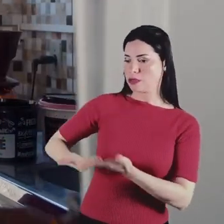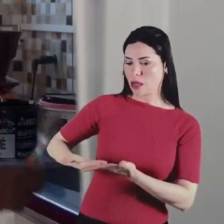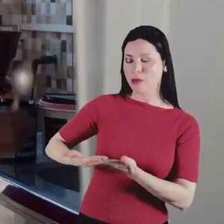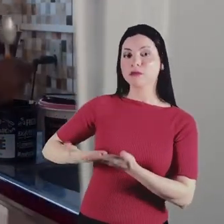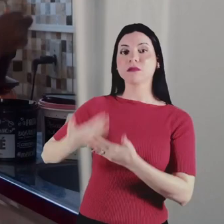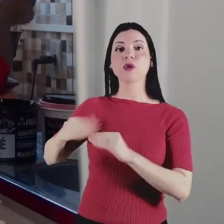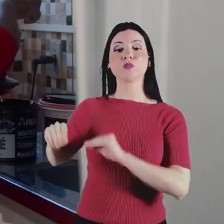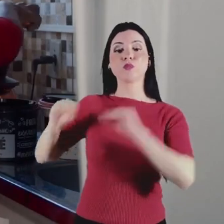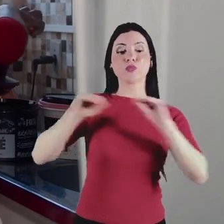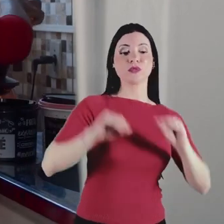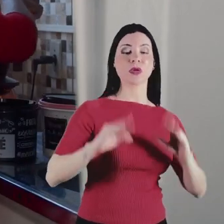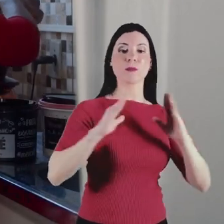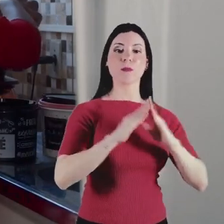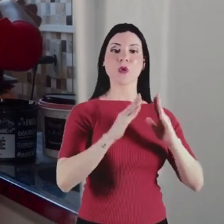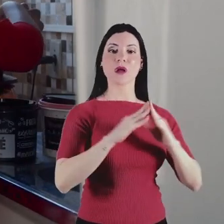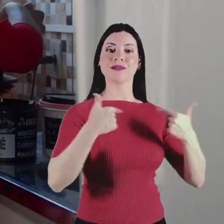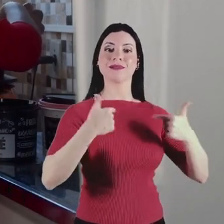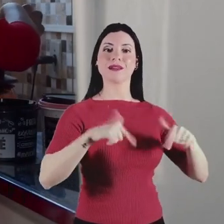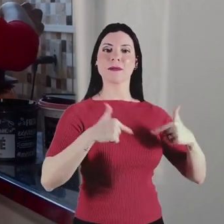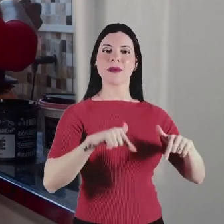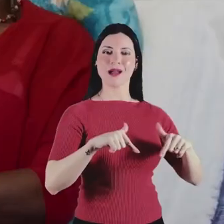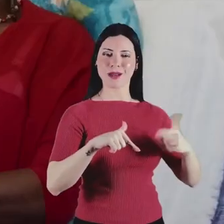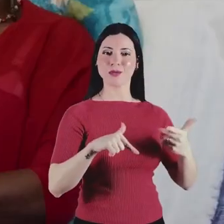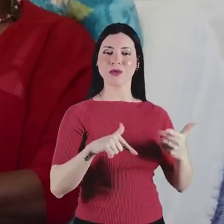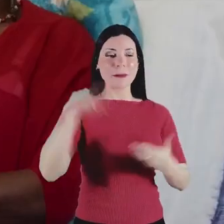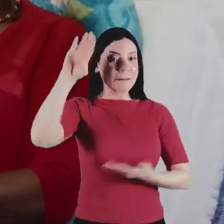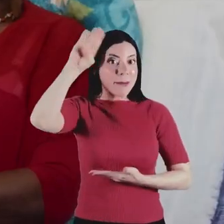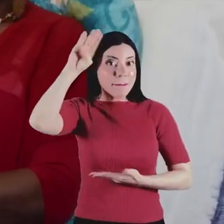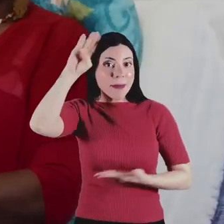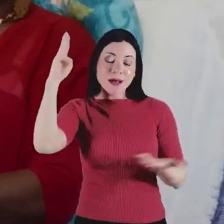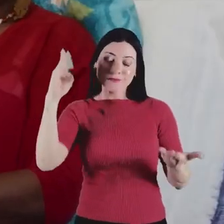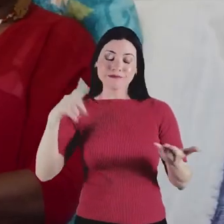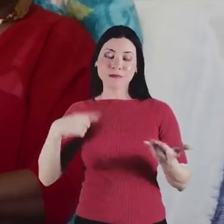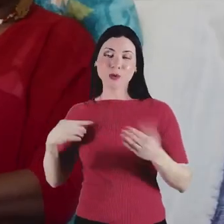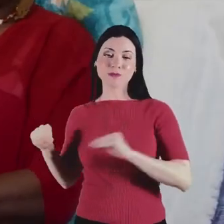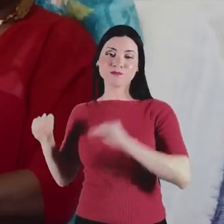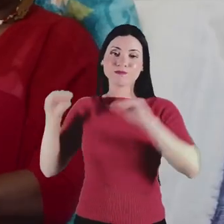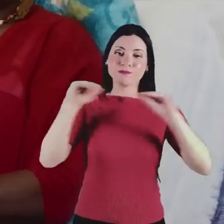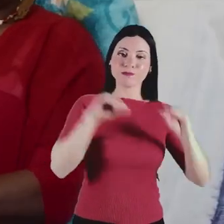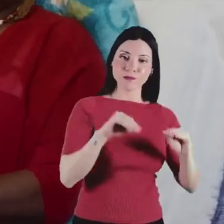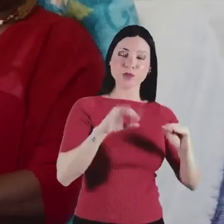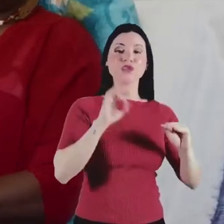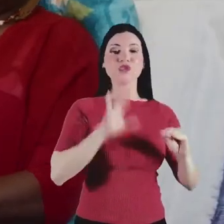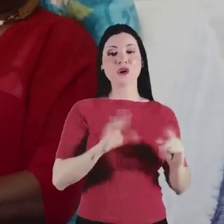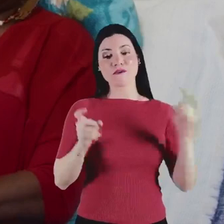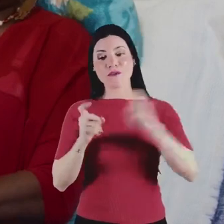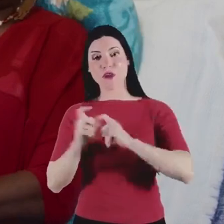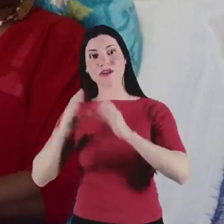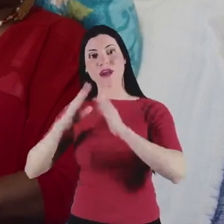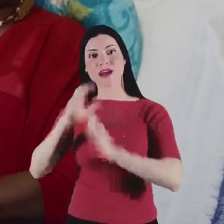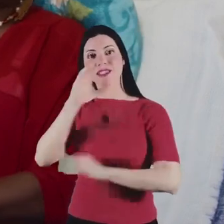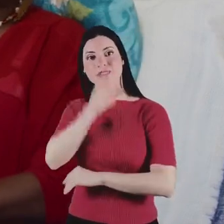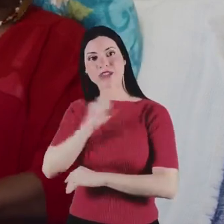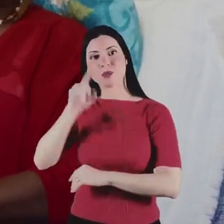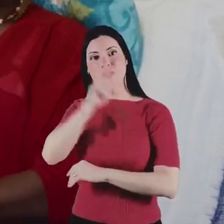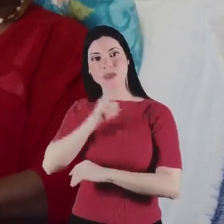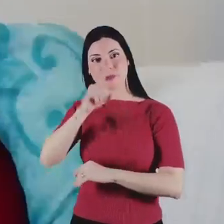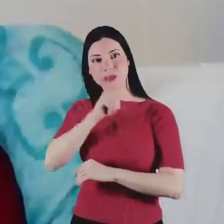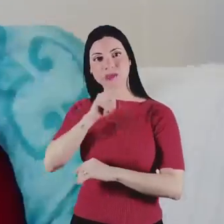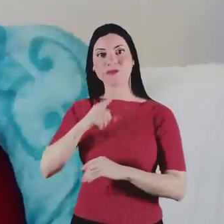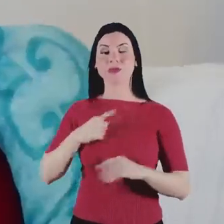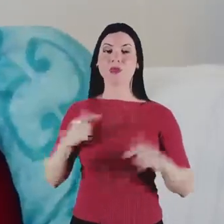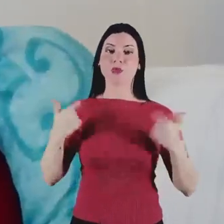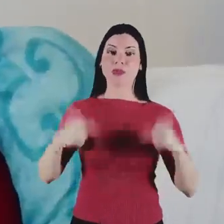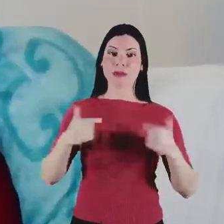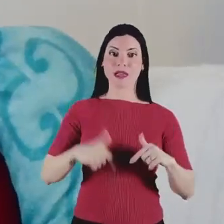Acabei indo morar no emprego, né? E de babá a gente mora. né? Só venho para casa final de semana.